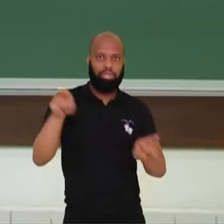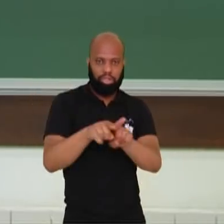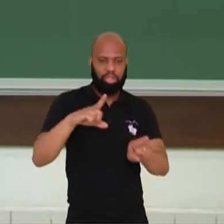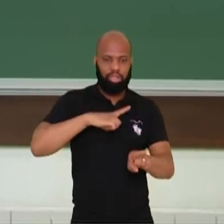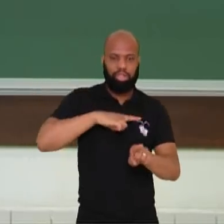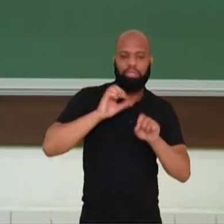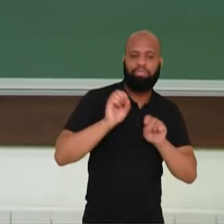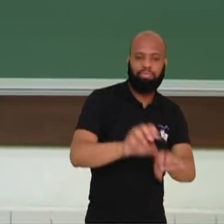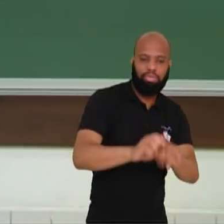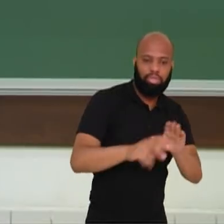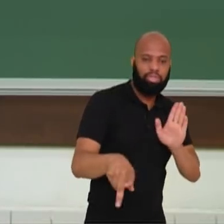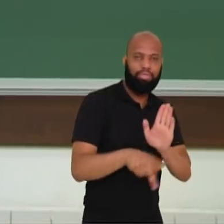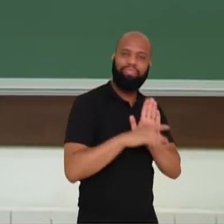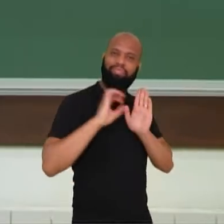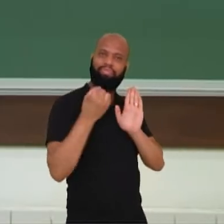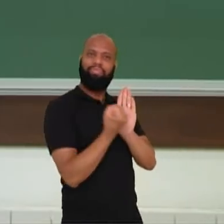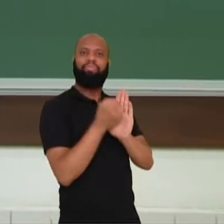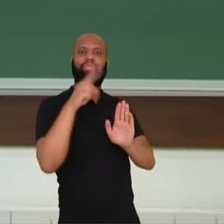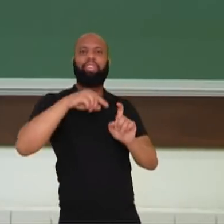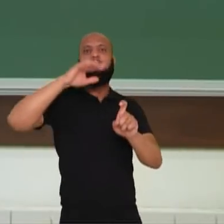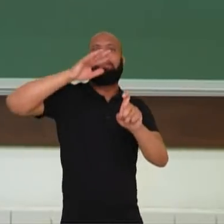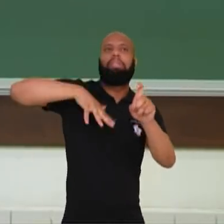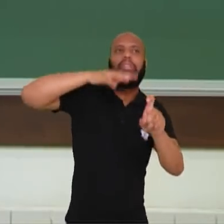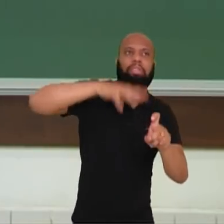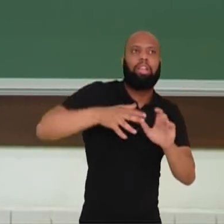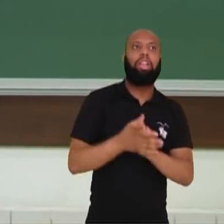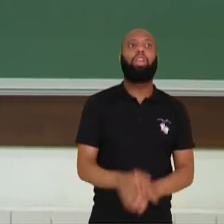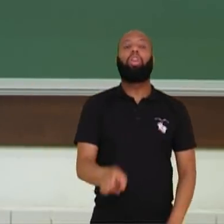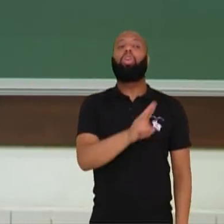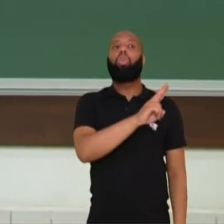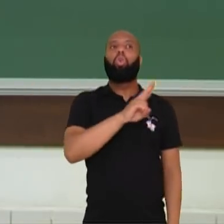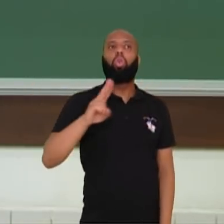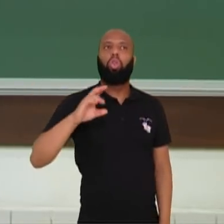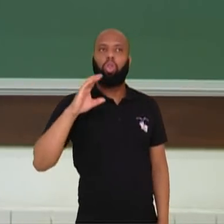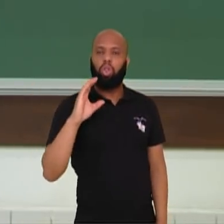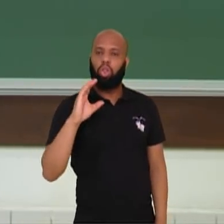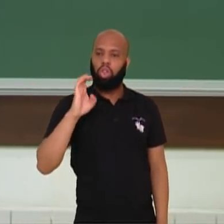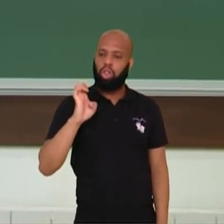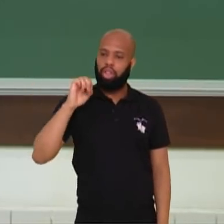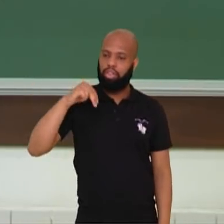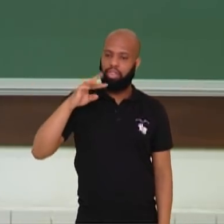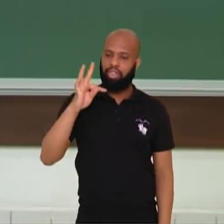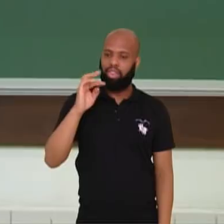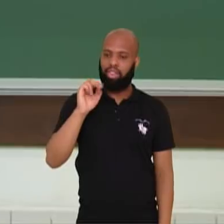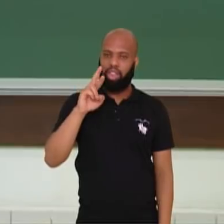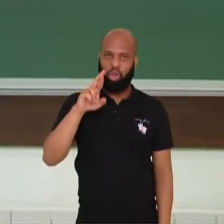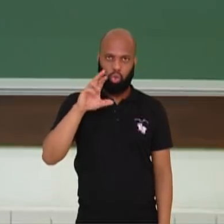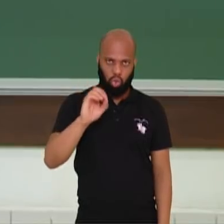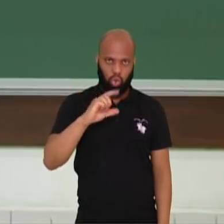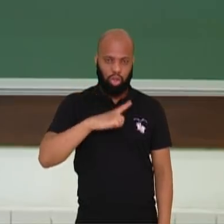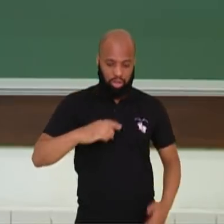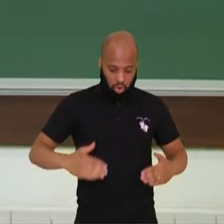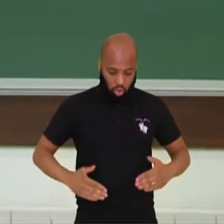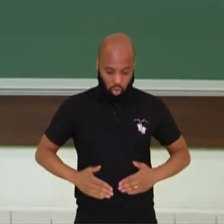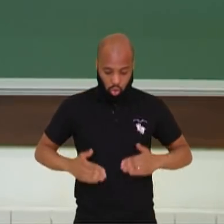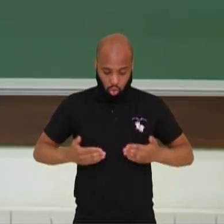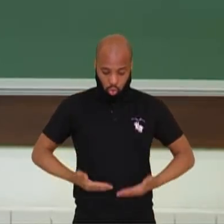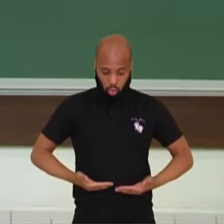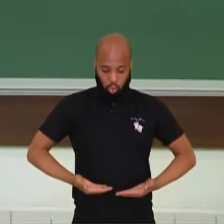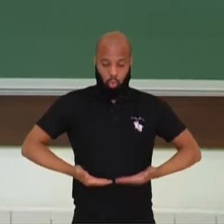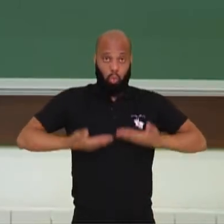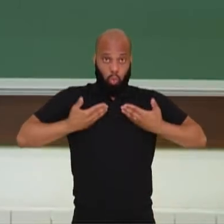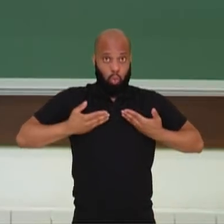marcada por um ser mitológico, o centauro. Um corpo de cavalo e um tronco de homem, um